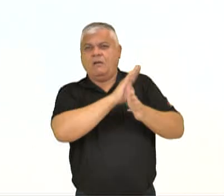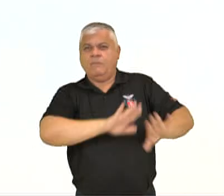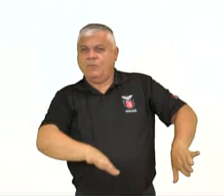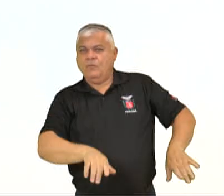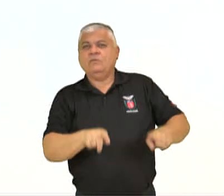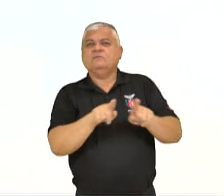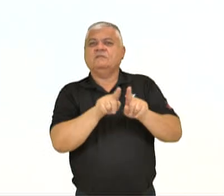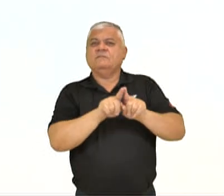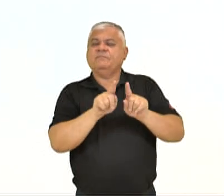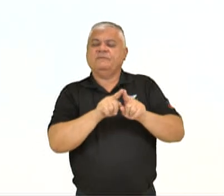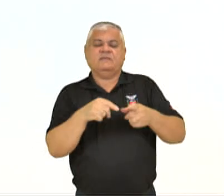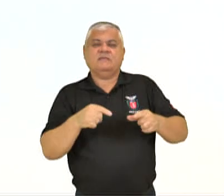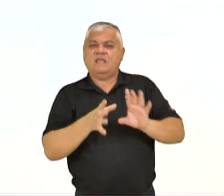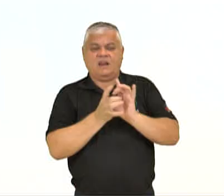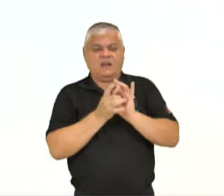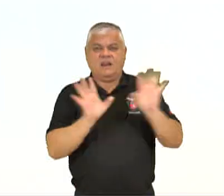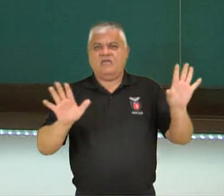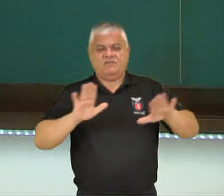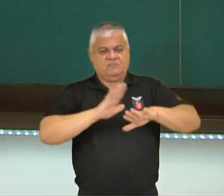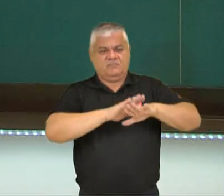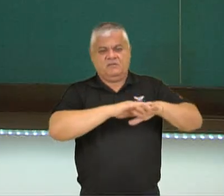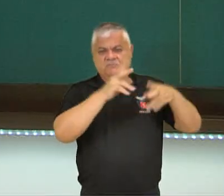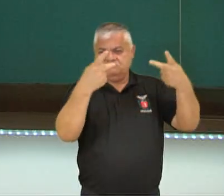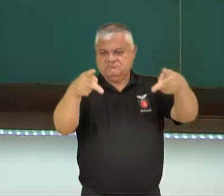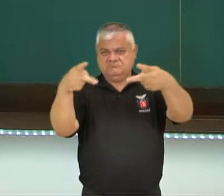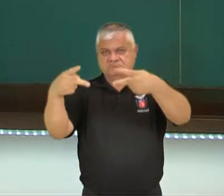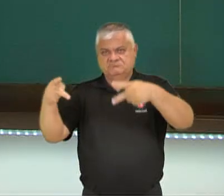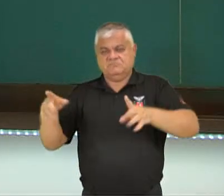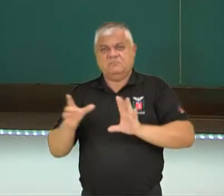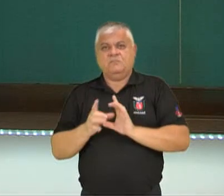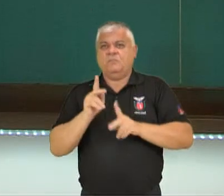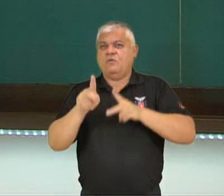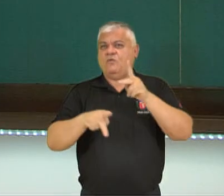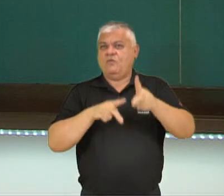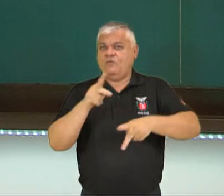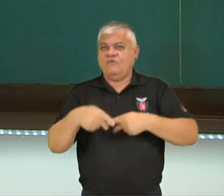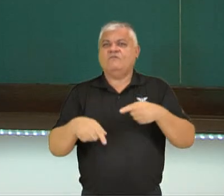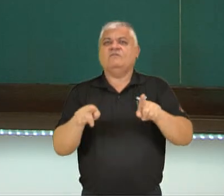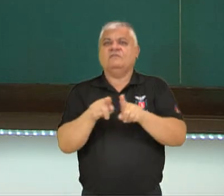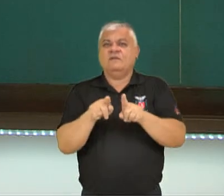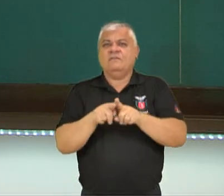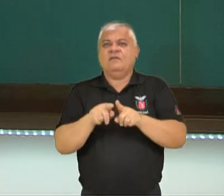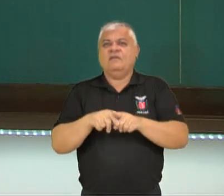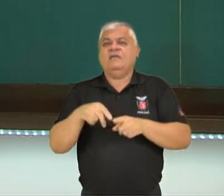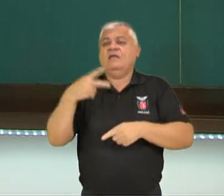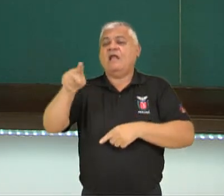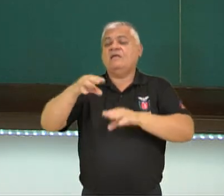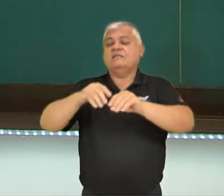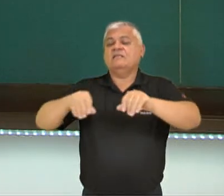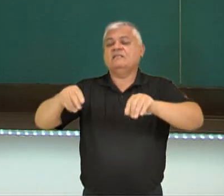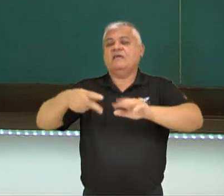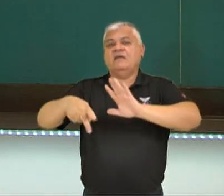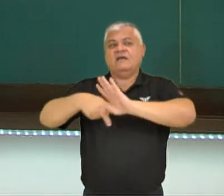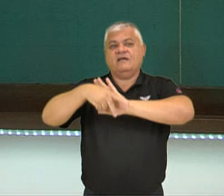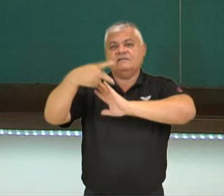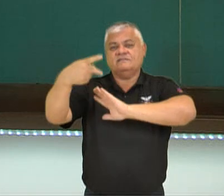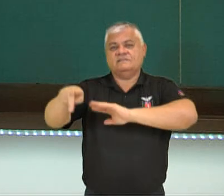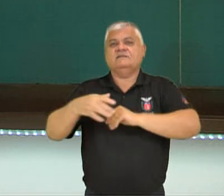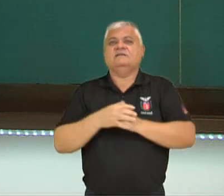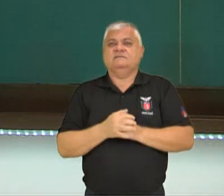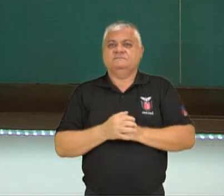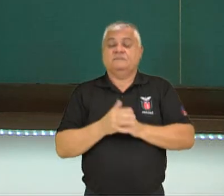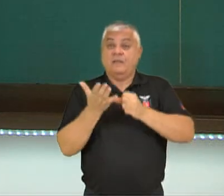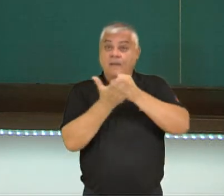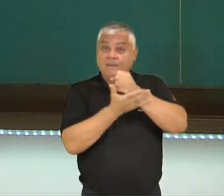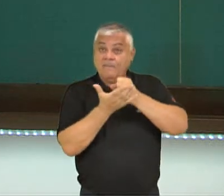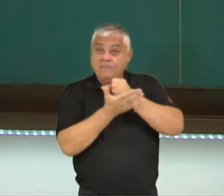defesa da livre iniciativa, das liberdades e da propriedade privada e uma das bases do